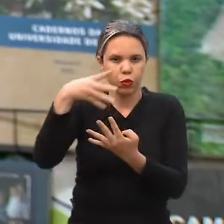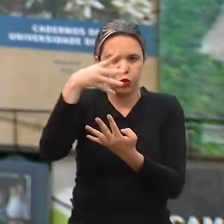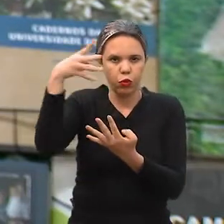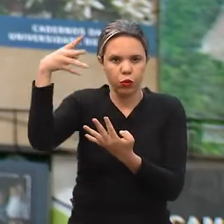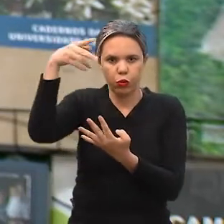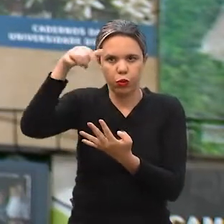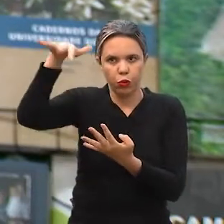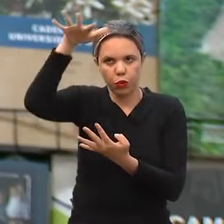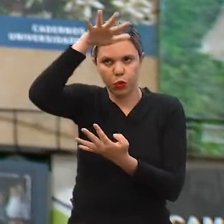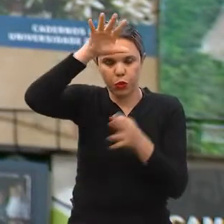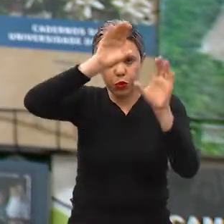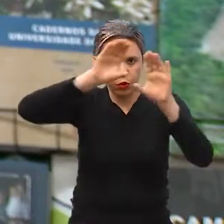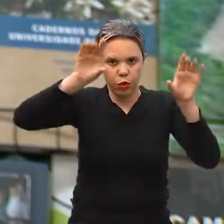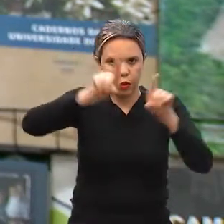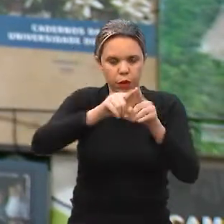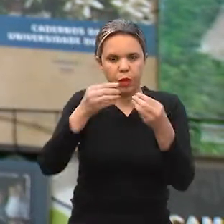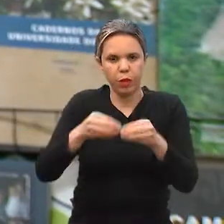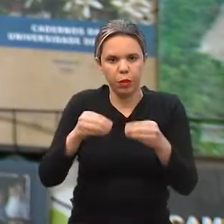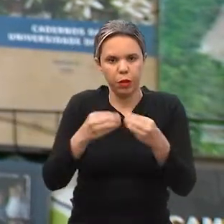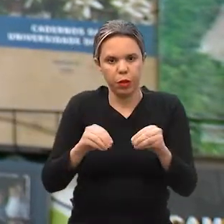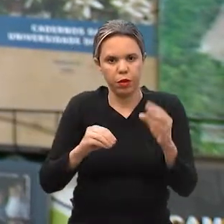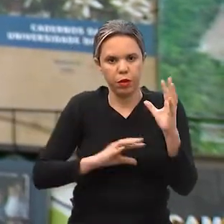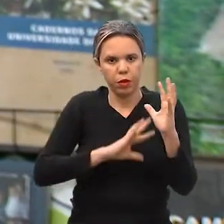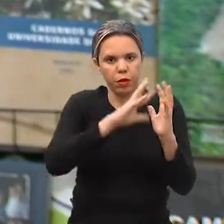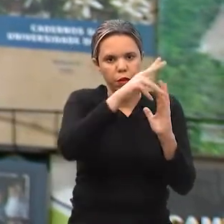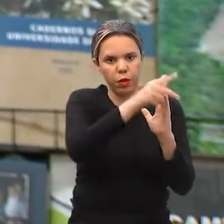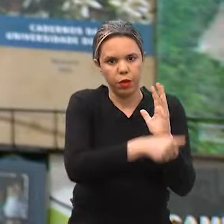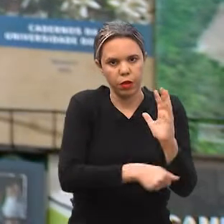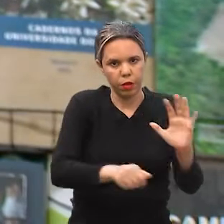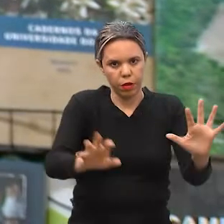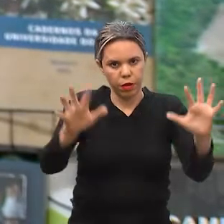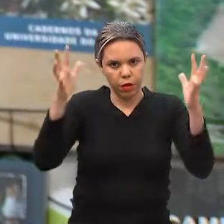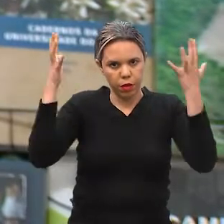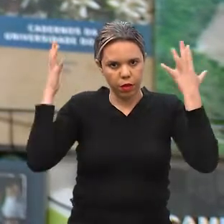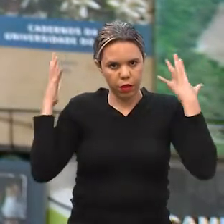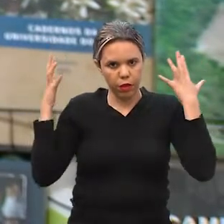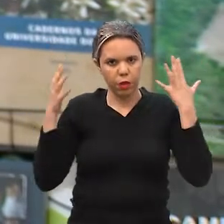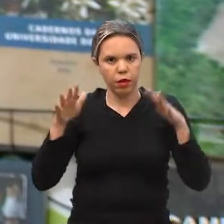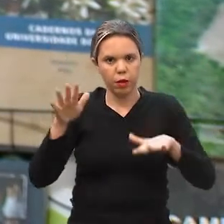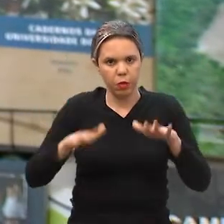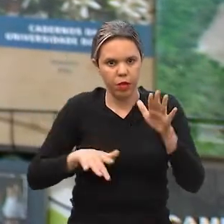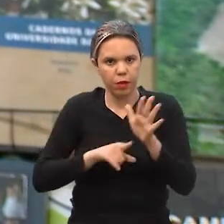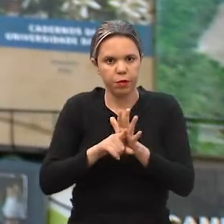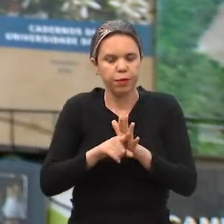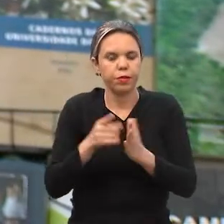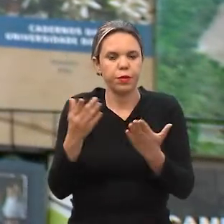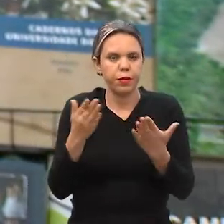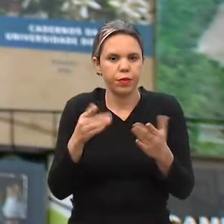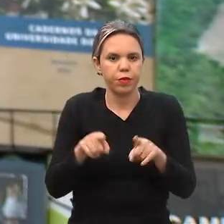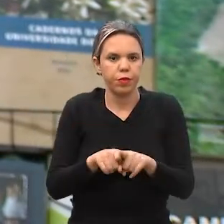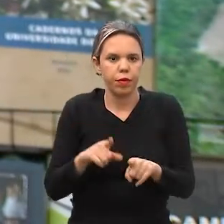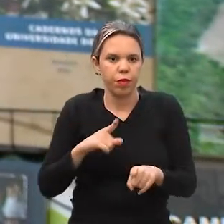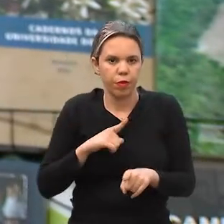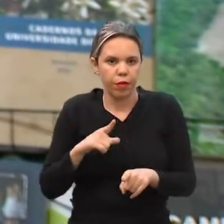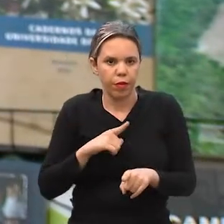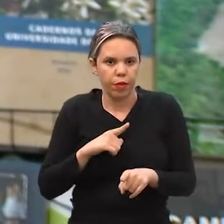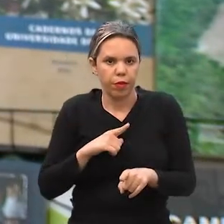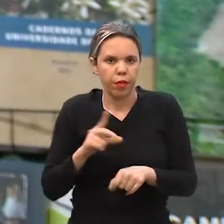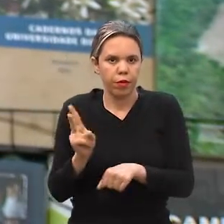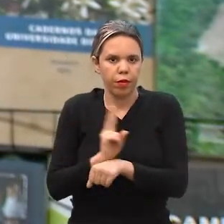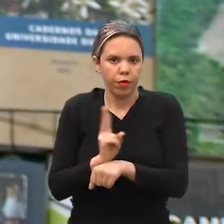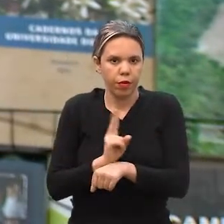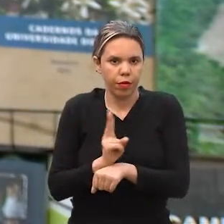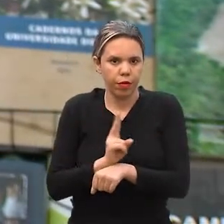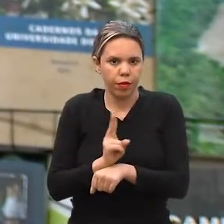atmosféricos, impactos ambientais na atmosfera, dado alguns empreendimentos. A gente tem a parte de